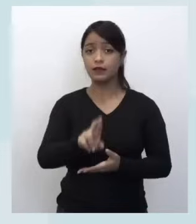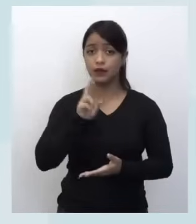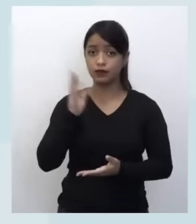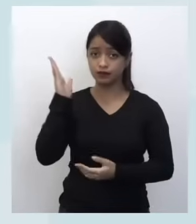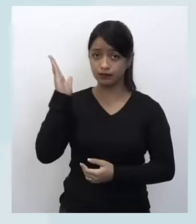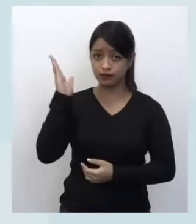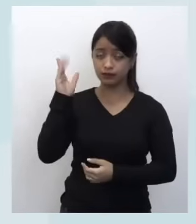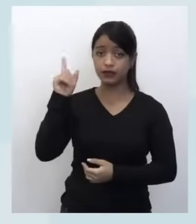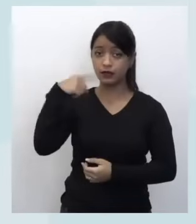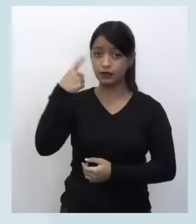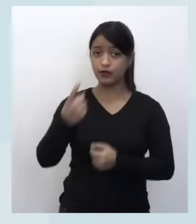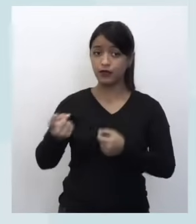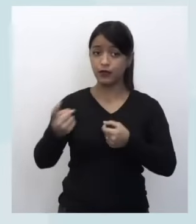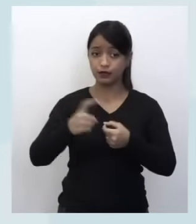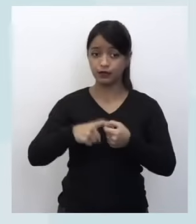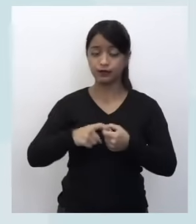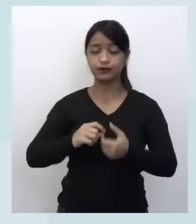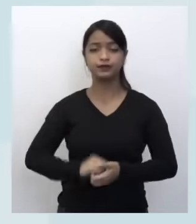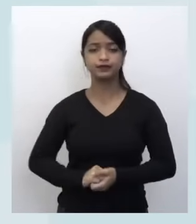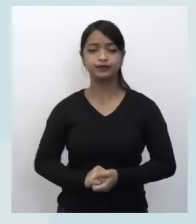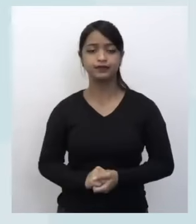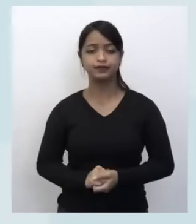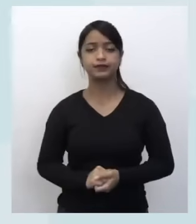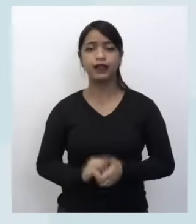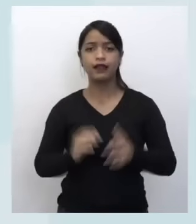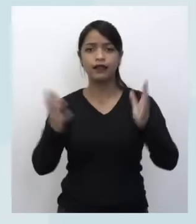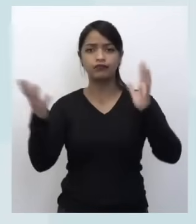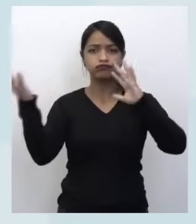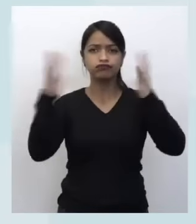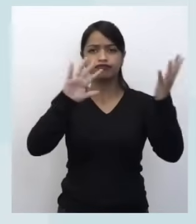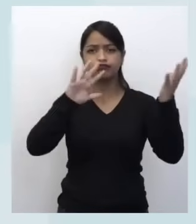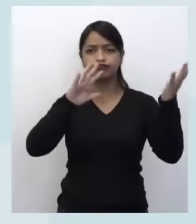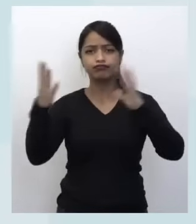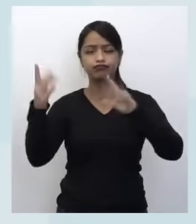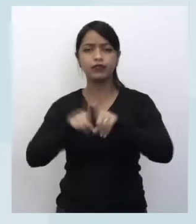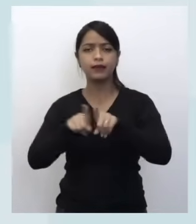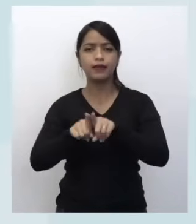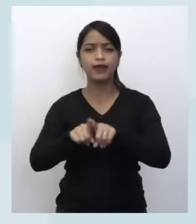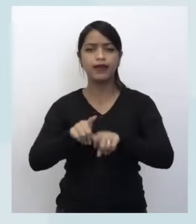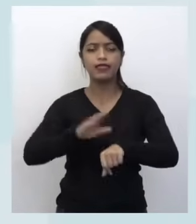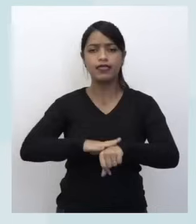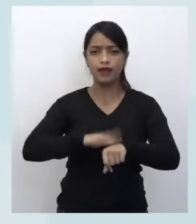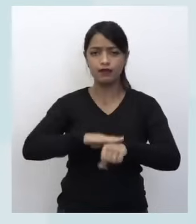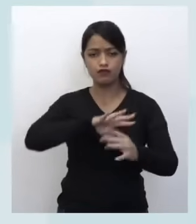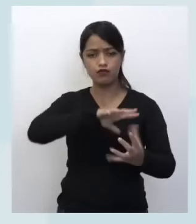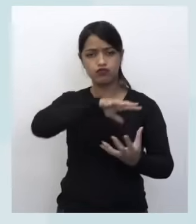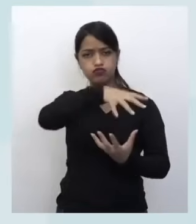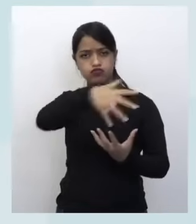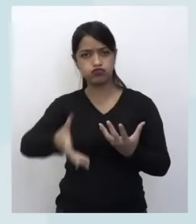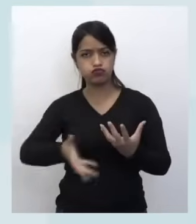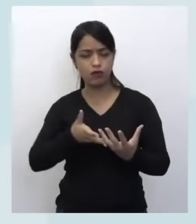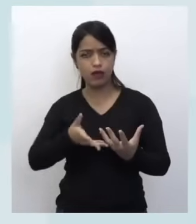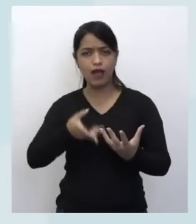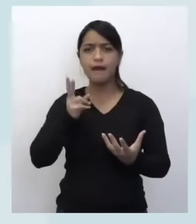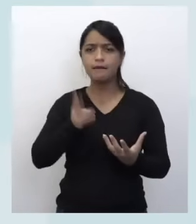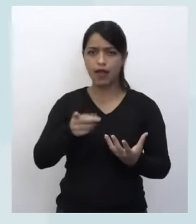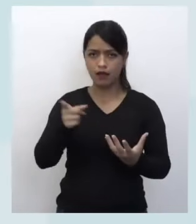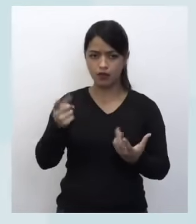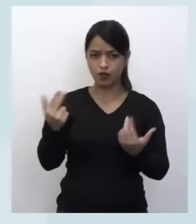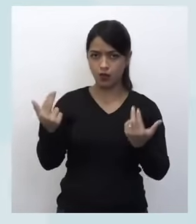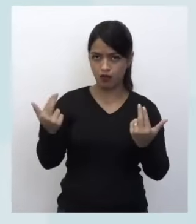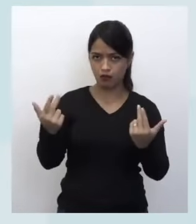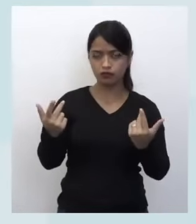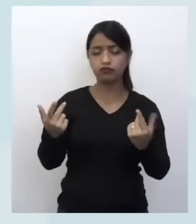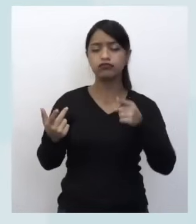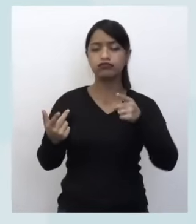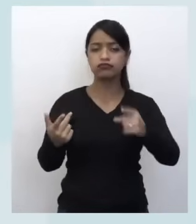nós voltamos. Então, a sondagem é: clima e tempo atmosférico referem-se à mesma coisa? Comente a sua resposta no